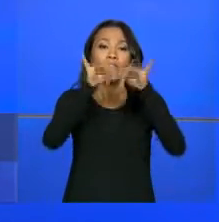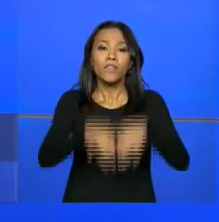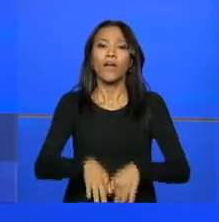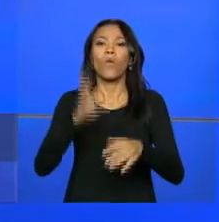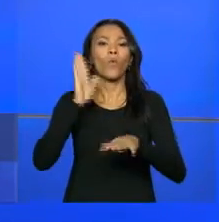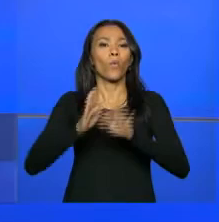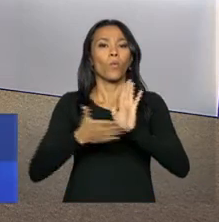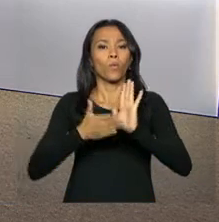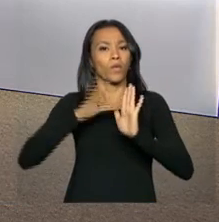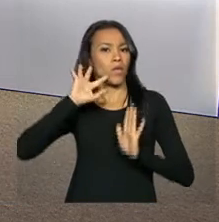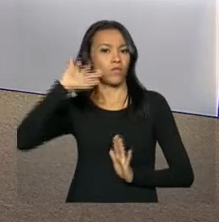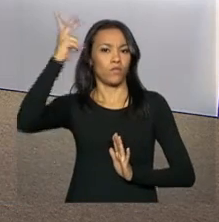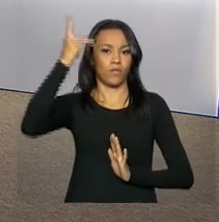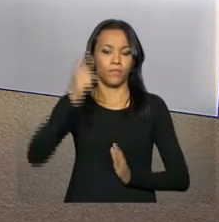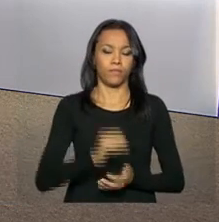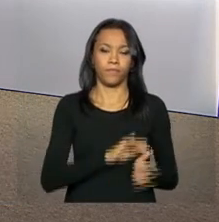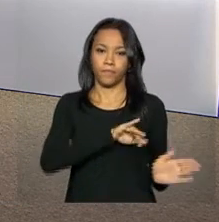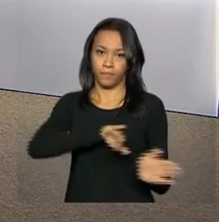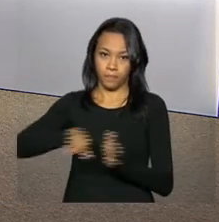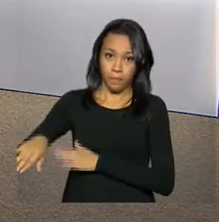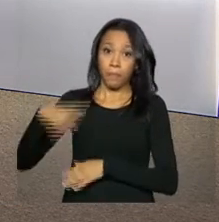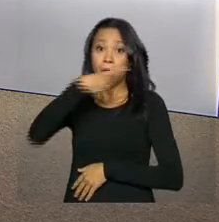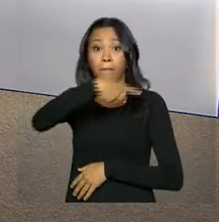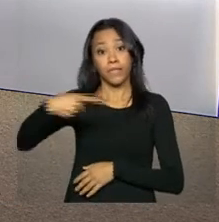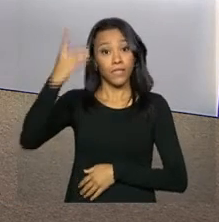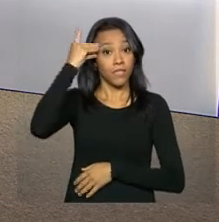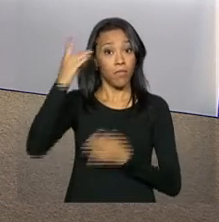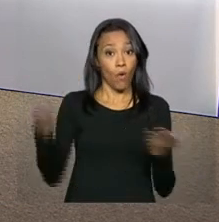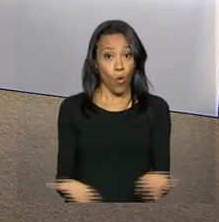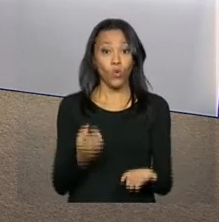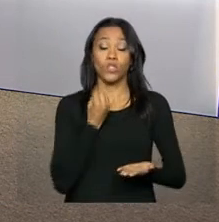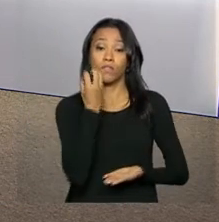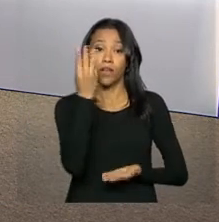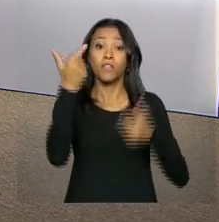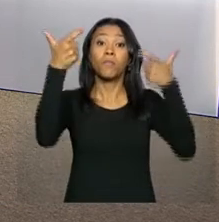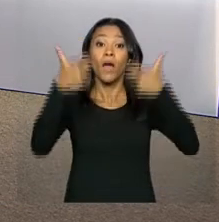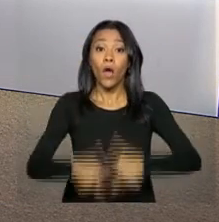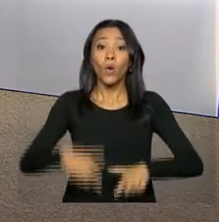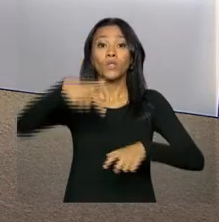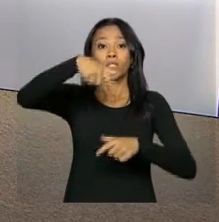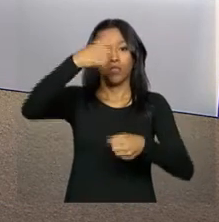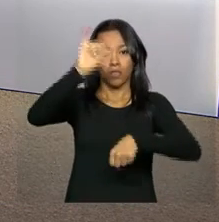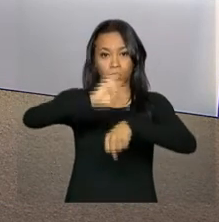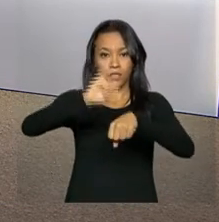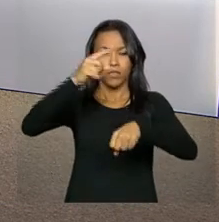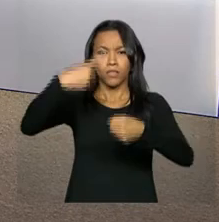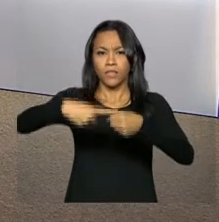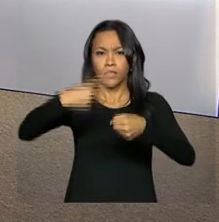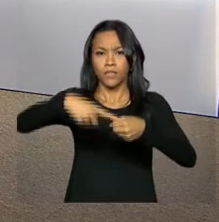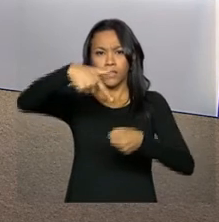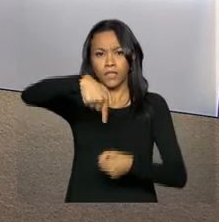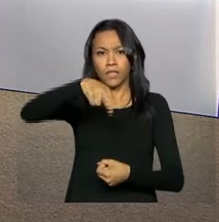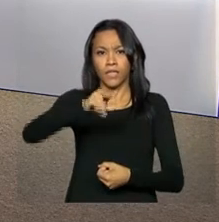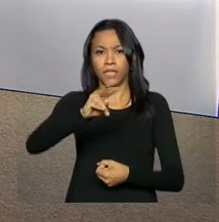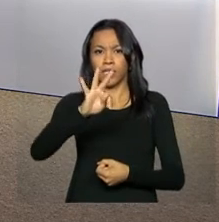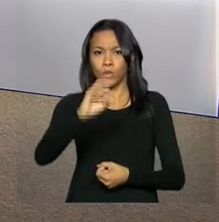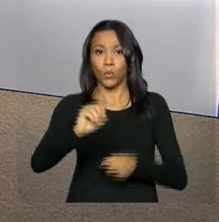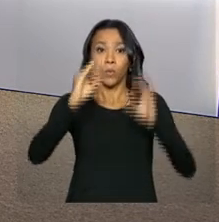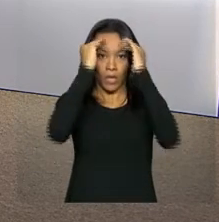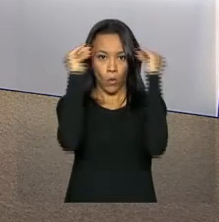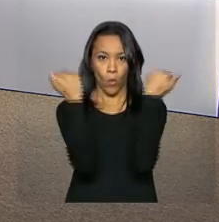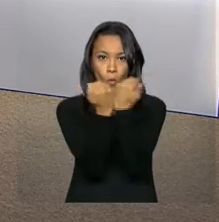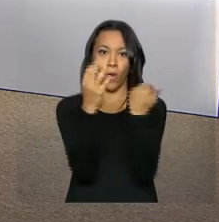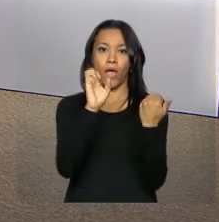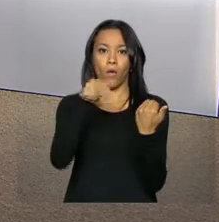decisões a presidenta dilma rousseff viaja hoje para quito no equador onde participa da 4ª cúpula da celac